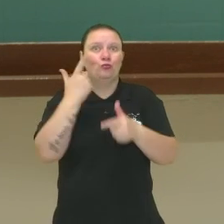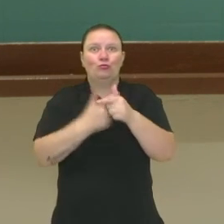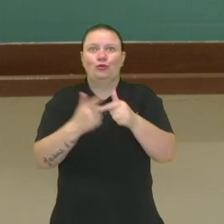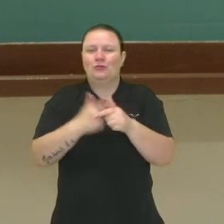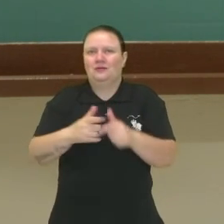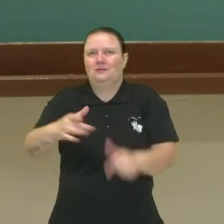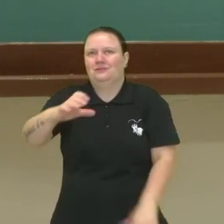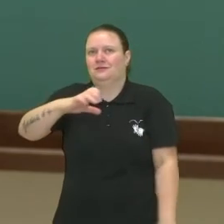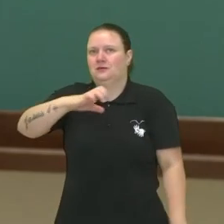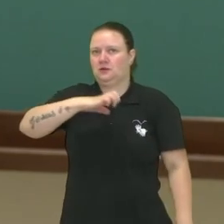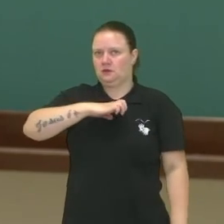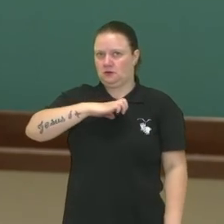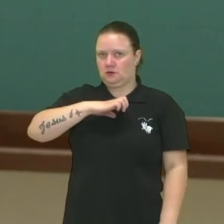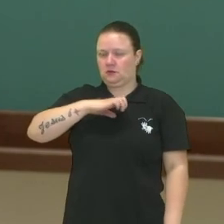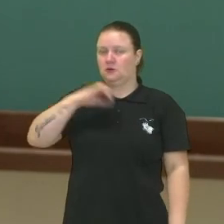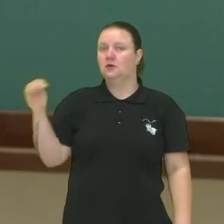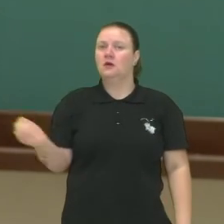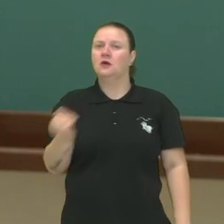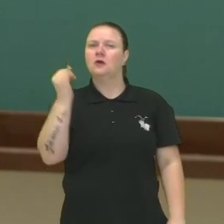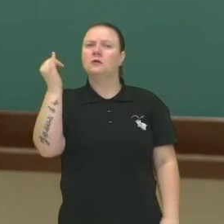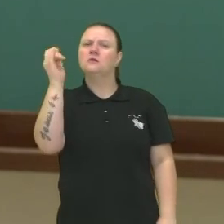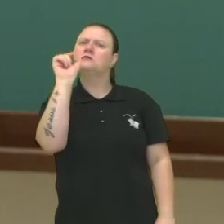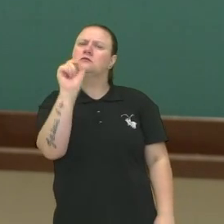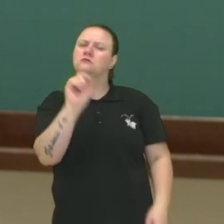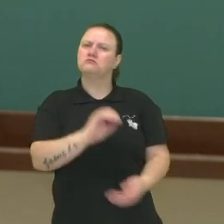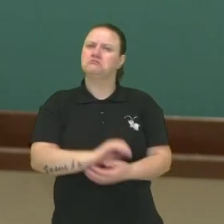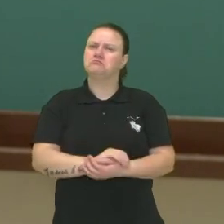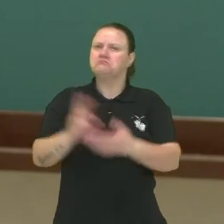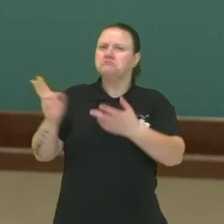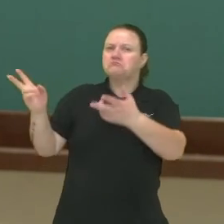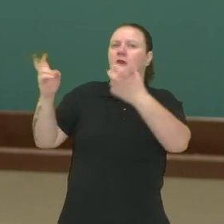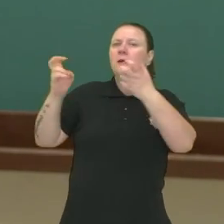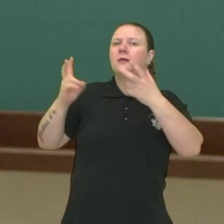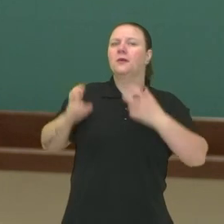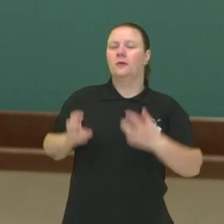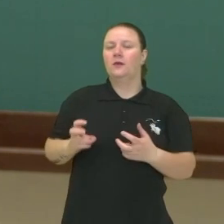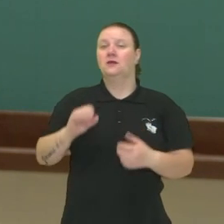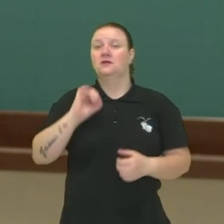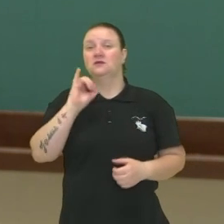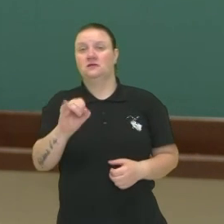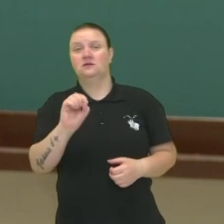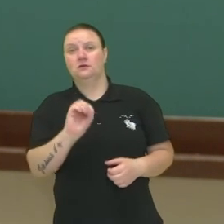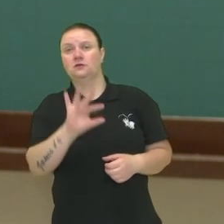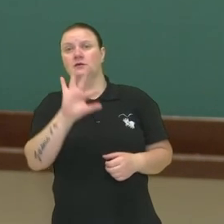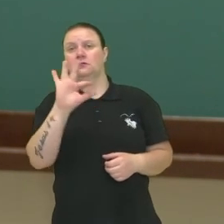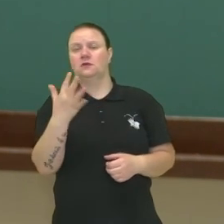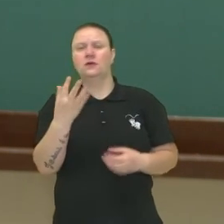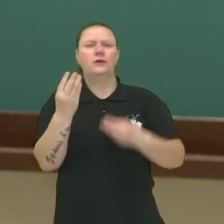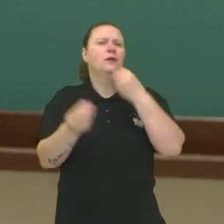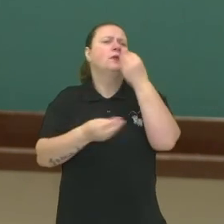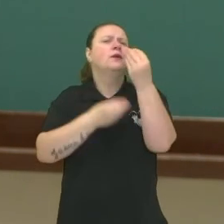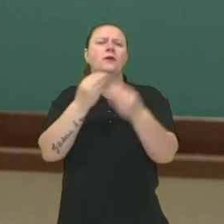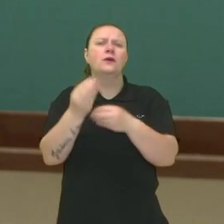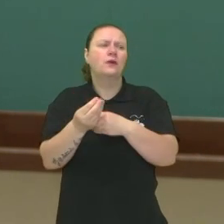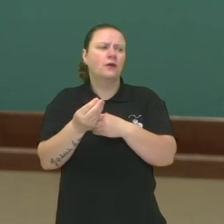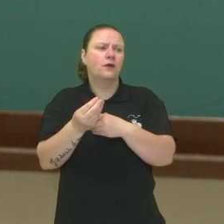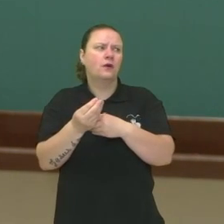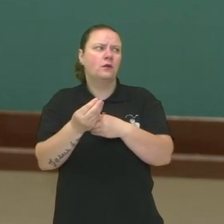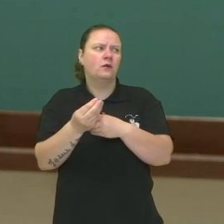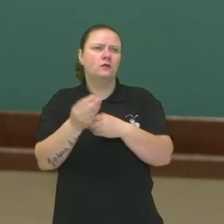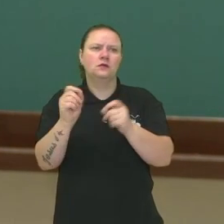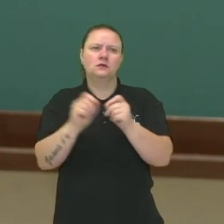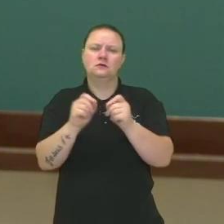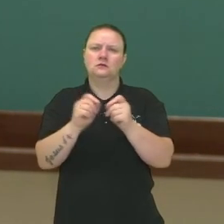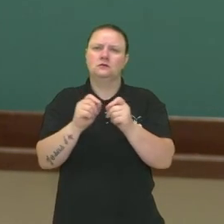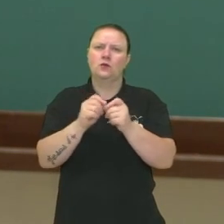é importante para você perceber o quê? Numa situação, como resolver? Qual seria